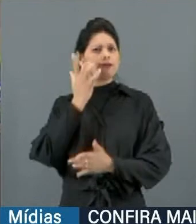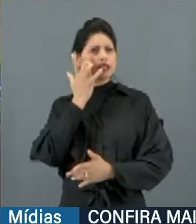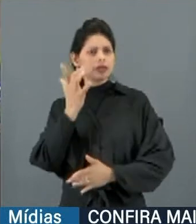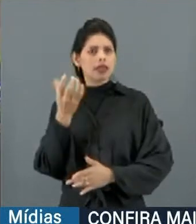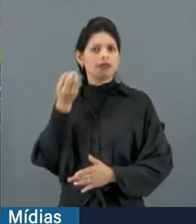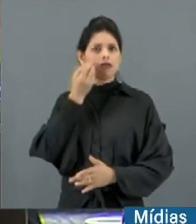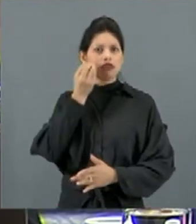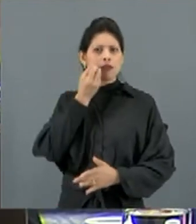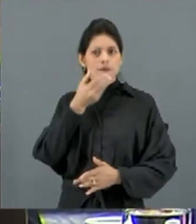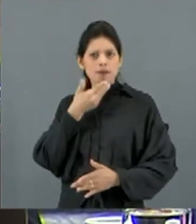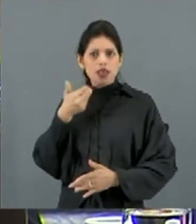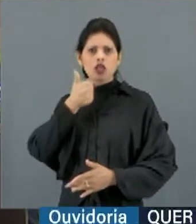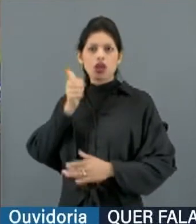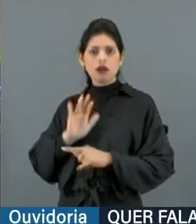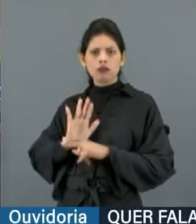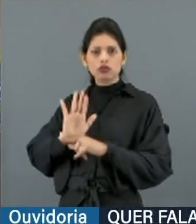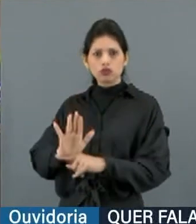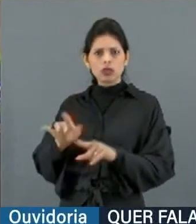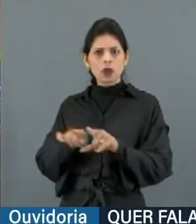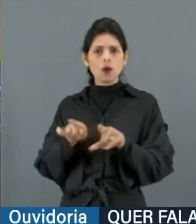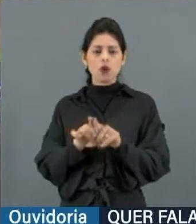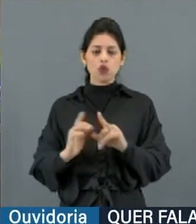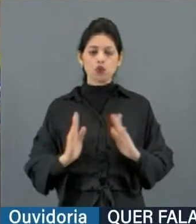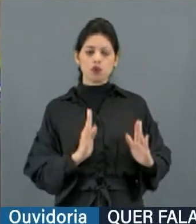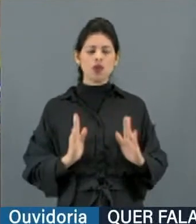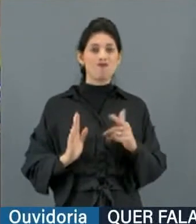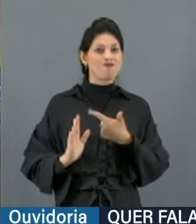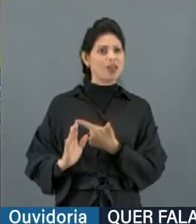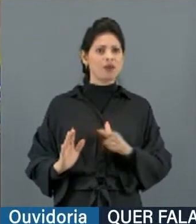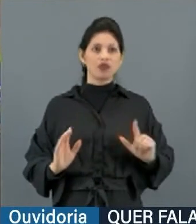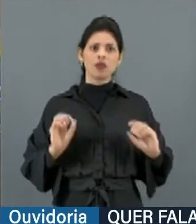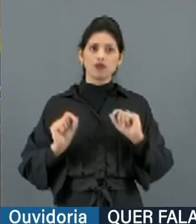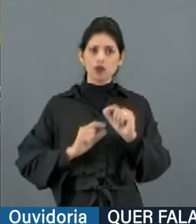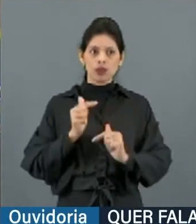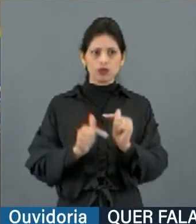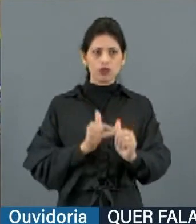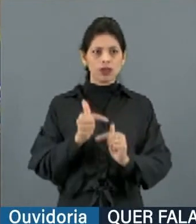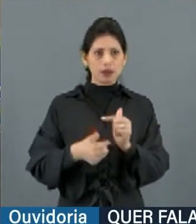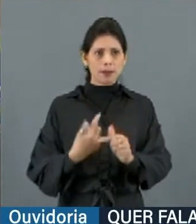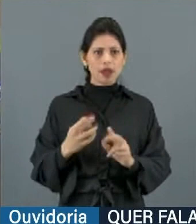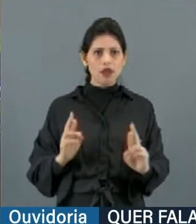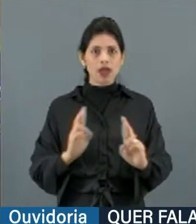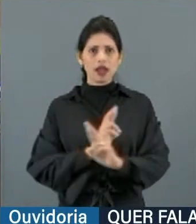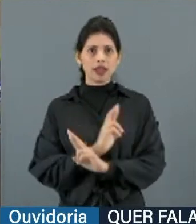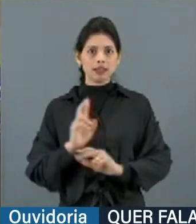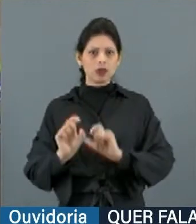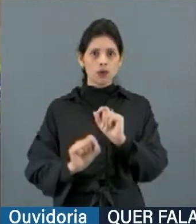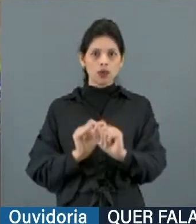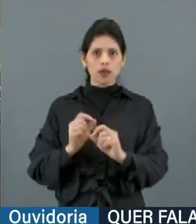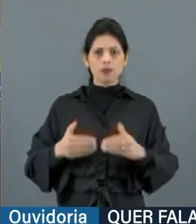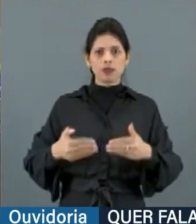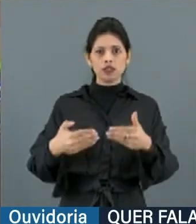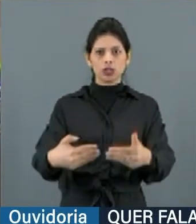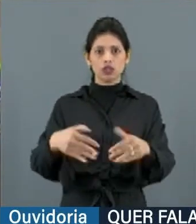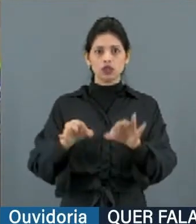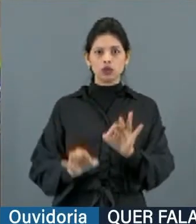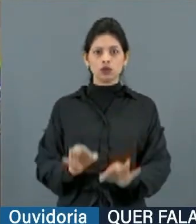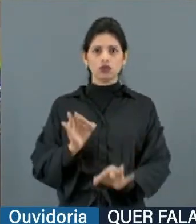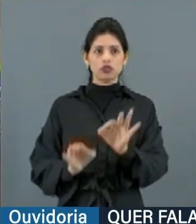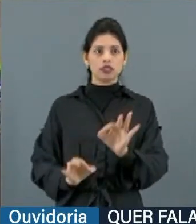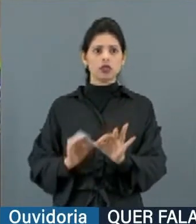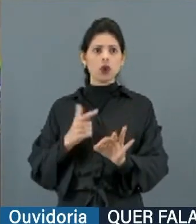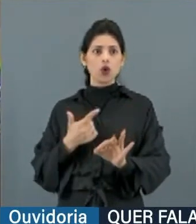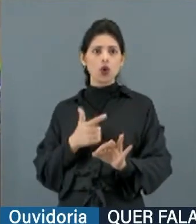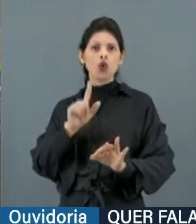transição, não foi registrado qualquer contratempo e tudo correu dentro da normalidade em relação ao Ministério da Justiça. Outro ponto que